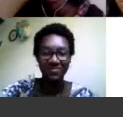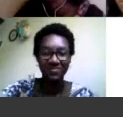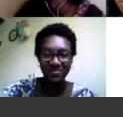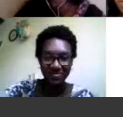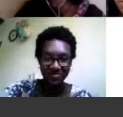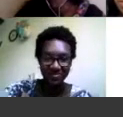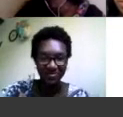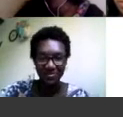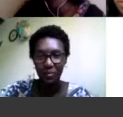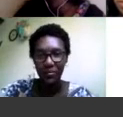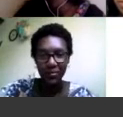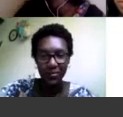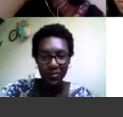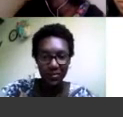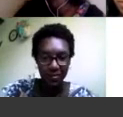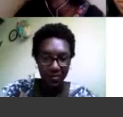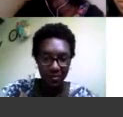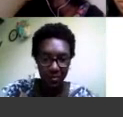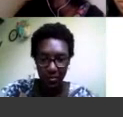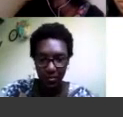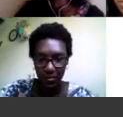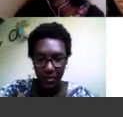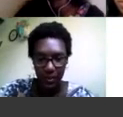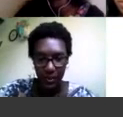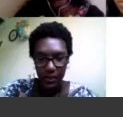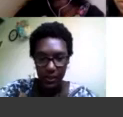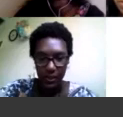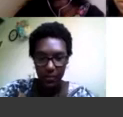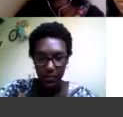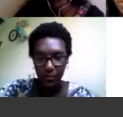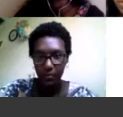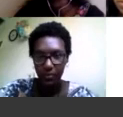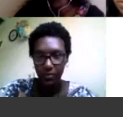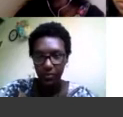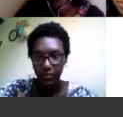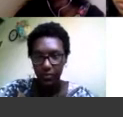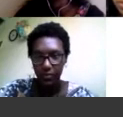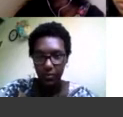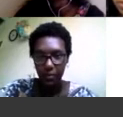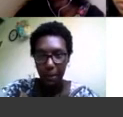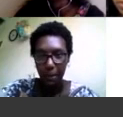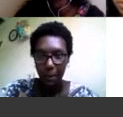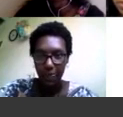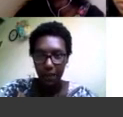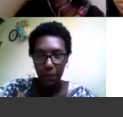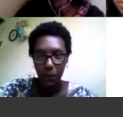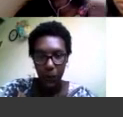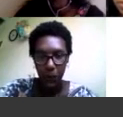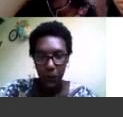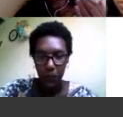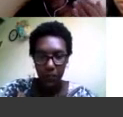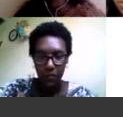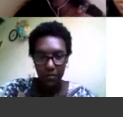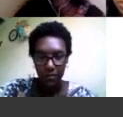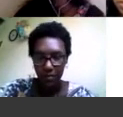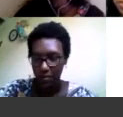De perspectivas. Então, o trabalho que o Colégio Edivaldo Brandão tem realizado já há